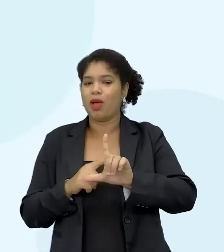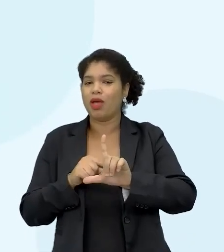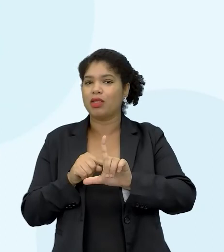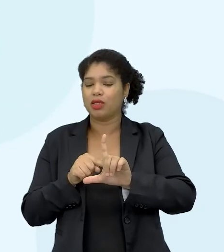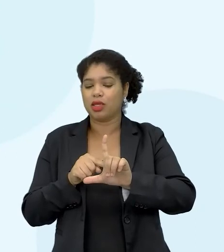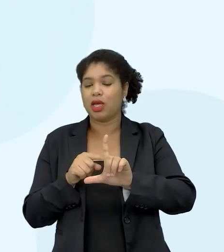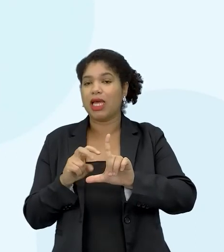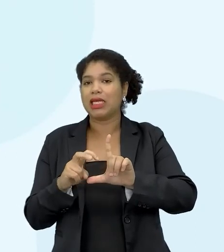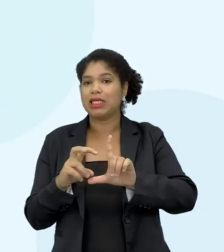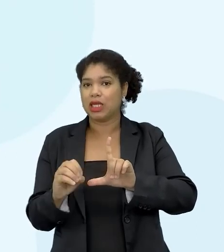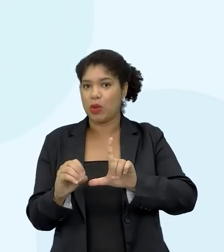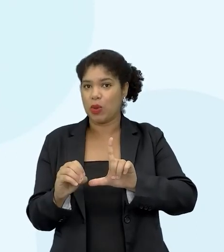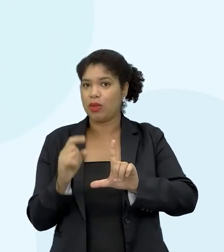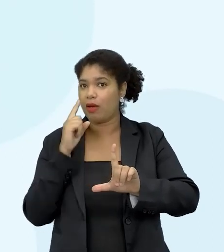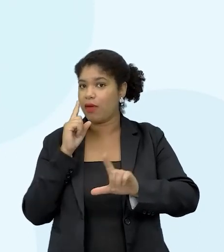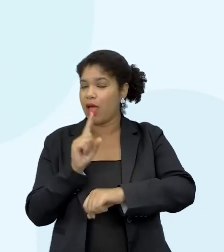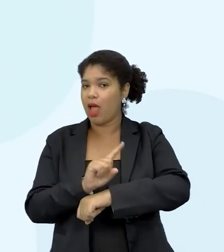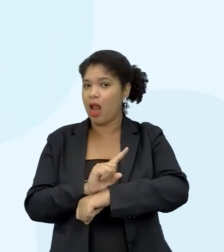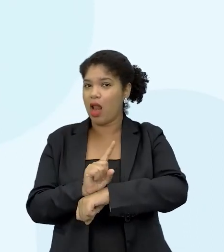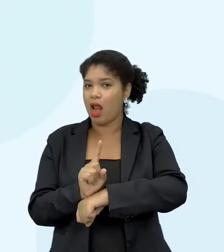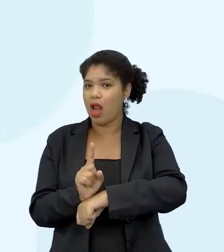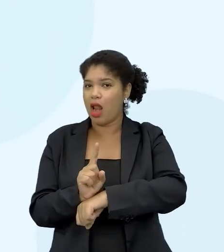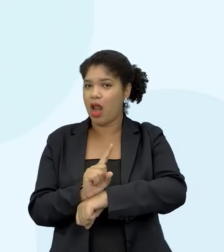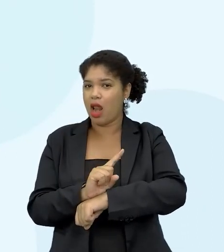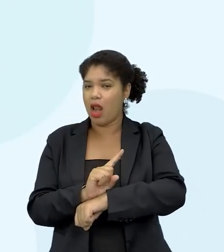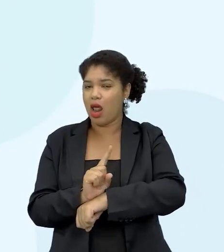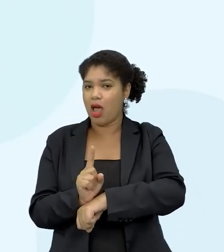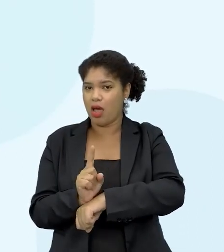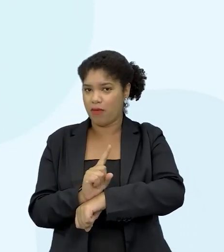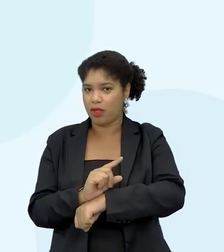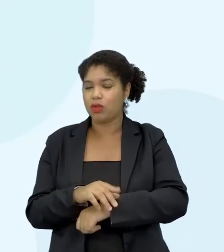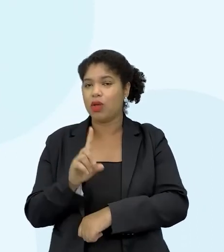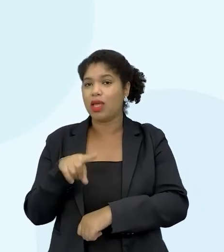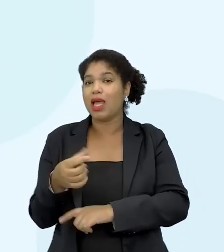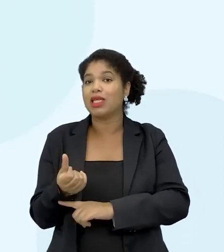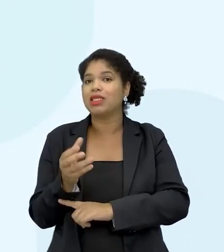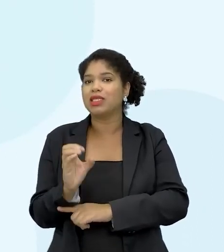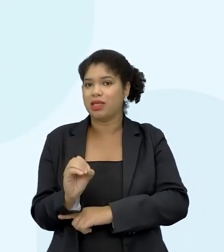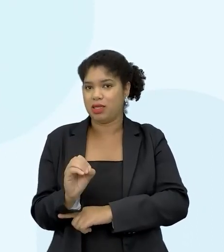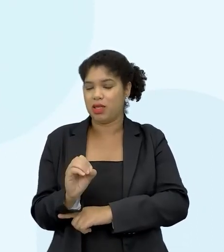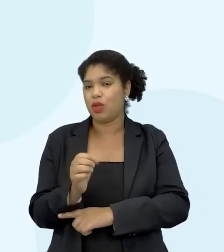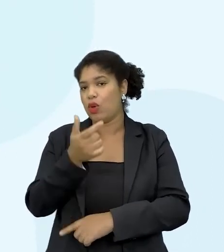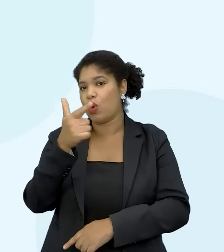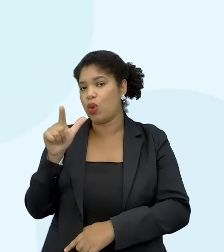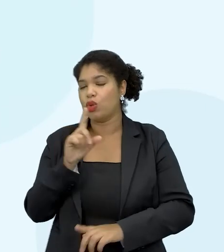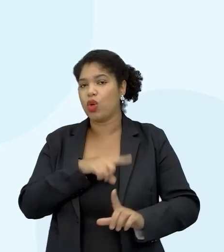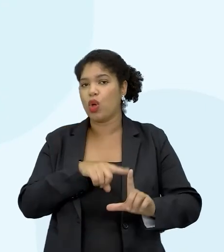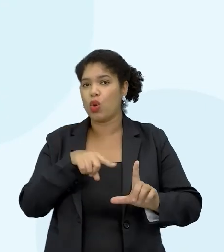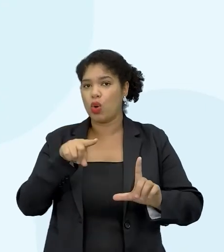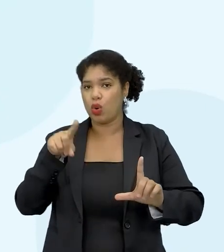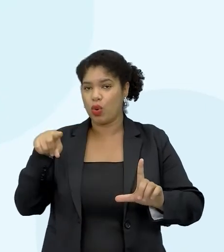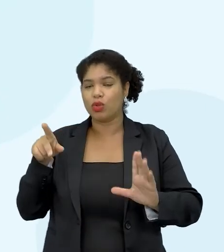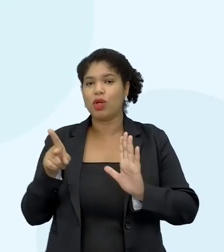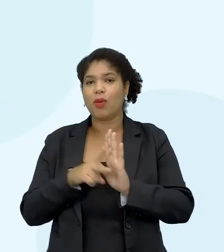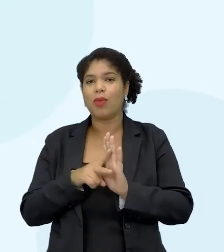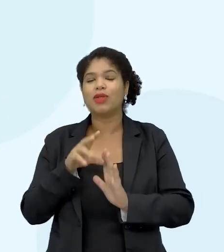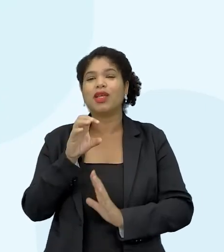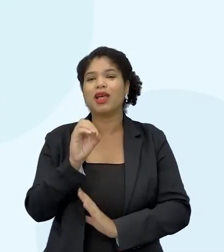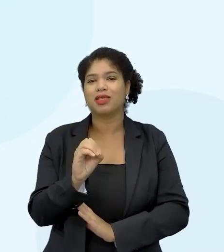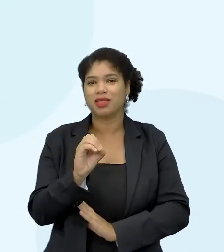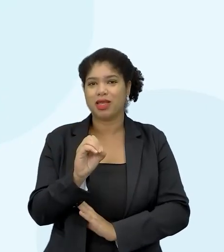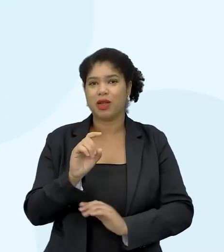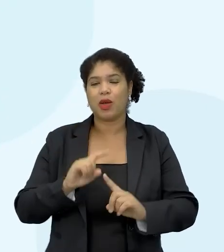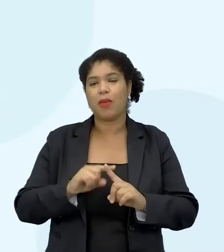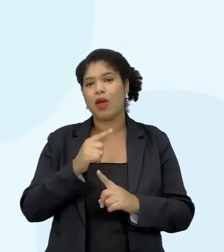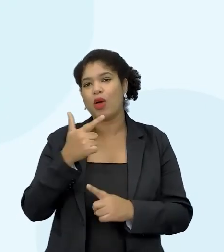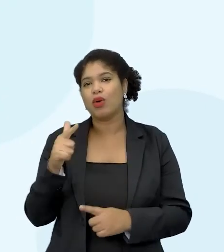certa velocidade, né? Que eu disse aqui, ó, a velocidade de 60. E o outro gráfico parte da posição 0, mas anda